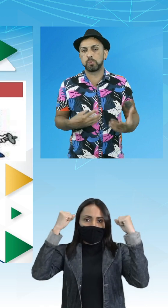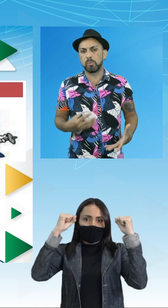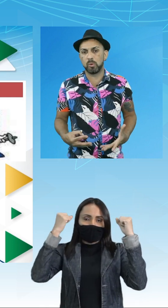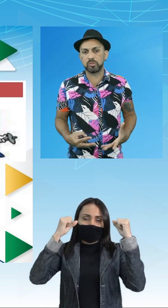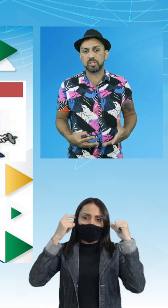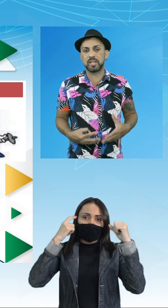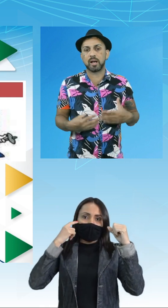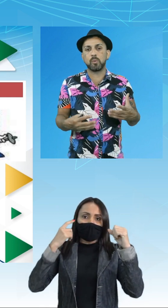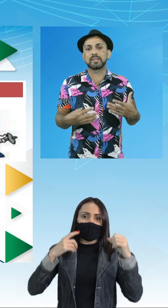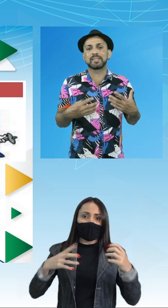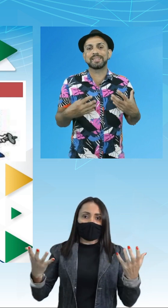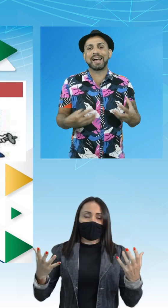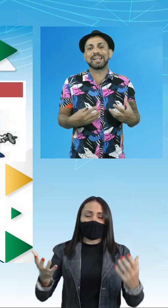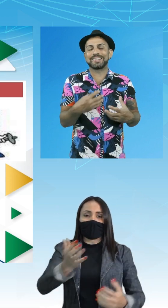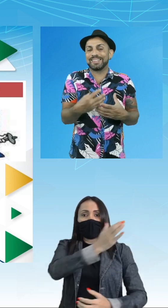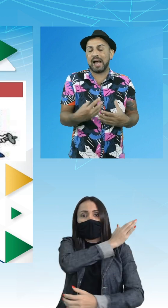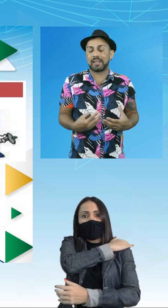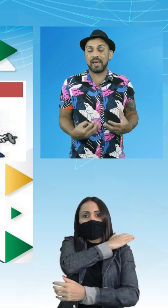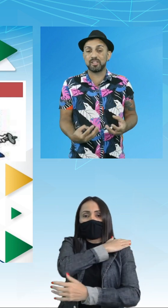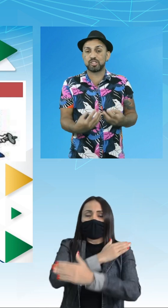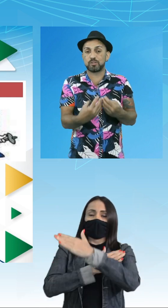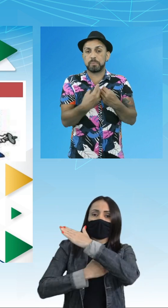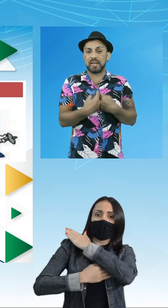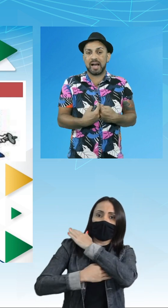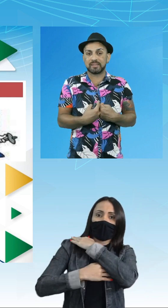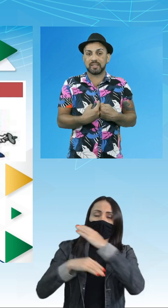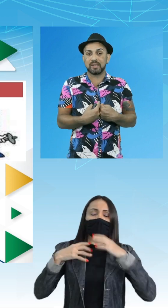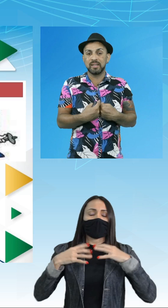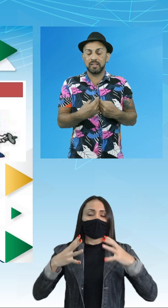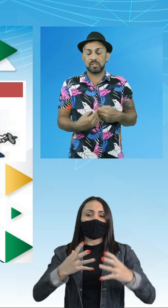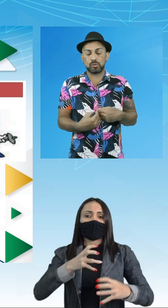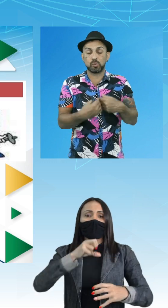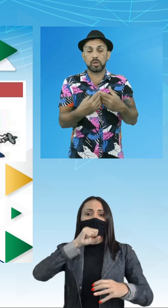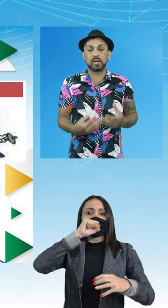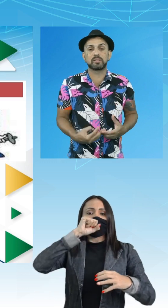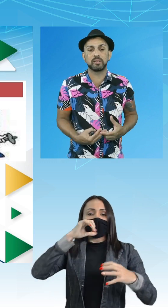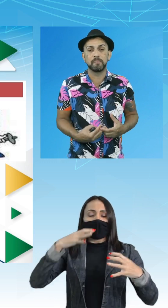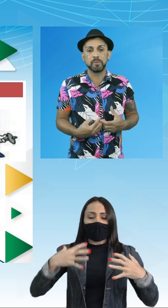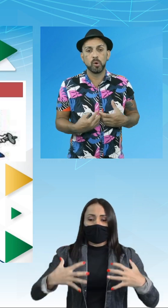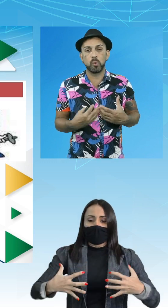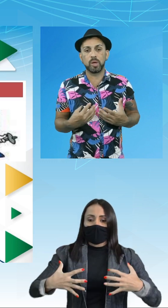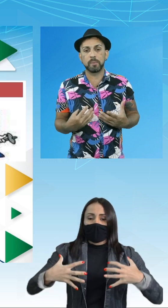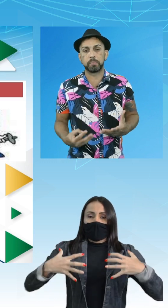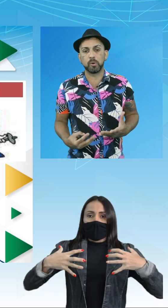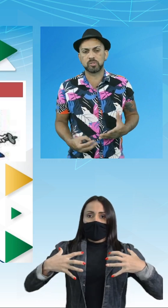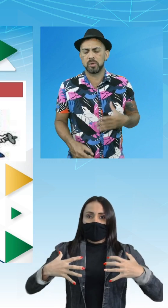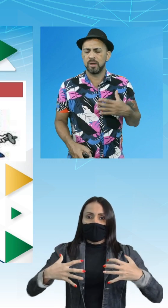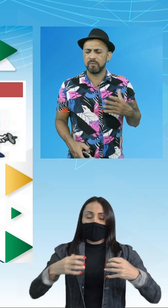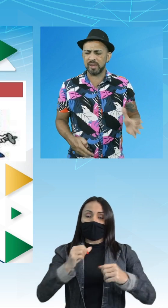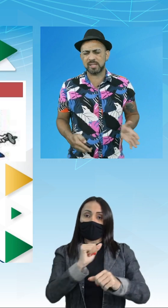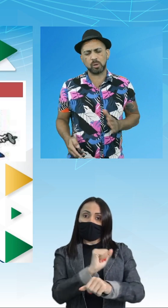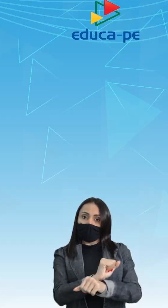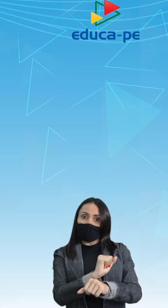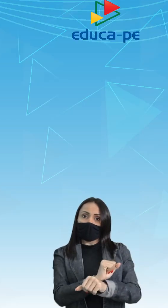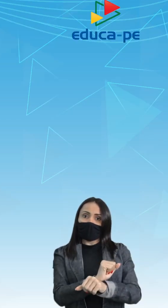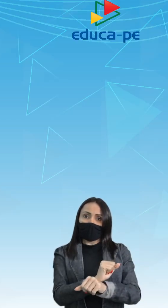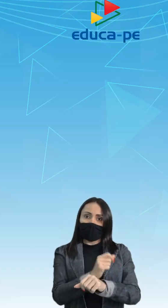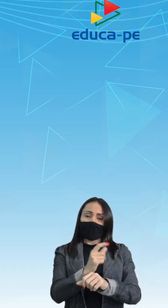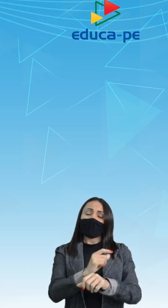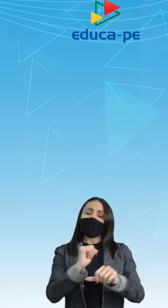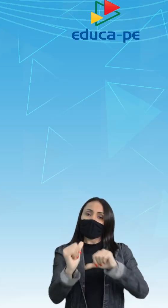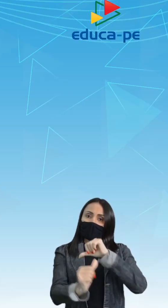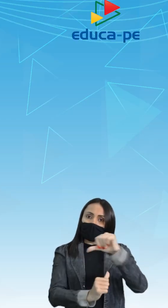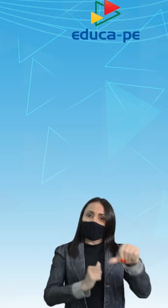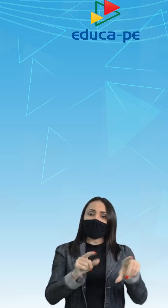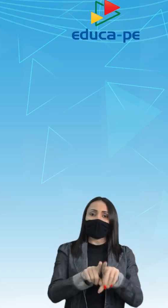dos pulmões e a quantidade de ar que é inspirada, isso durante o repouso, vai se alterar também